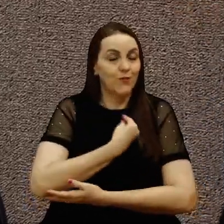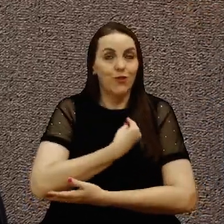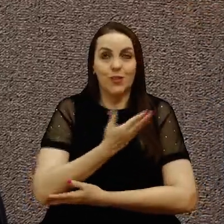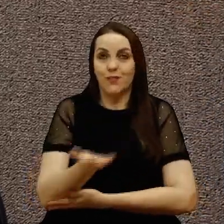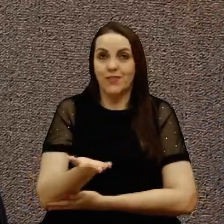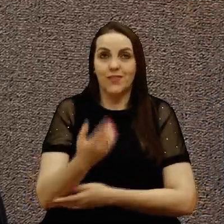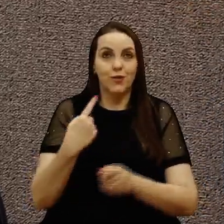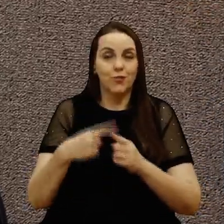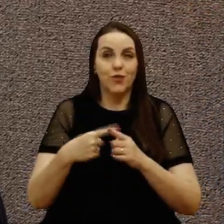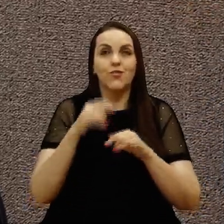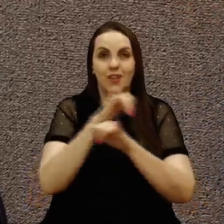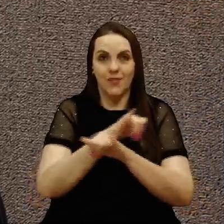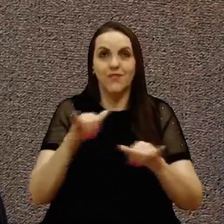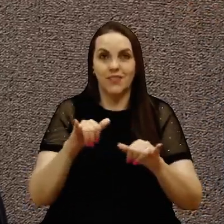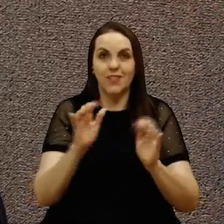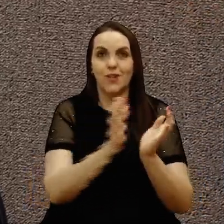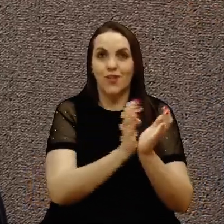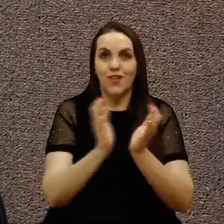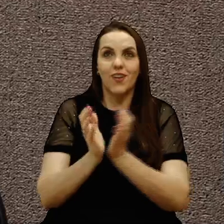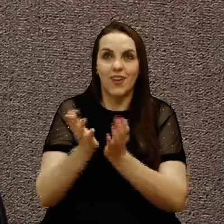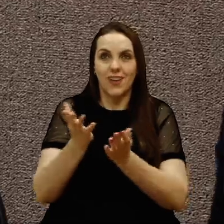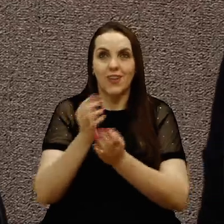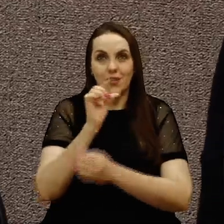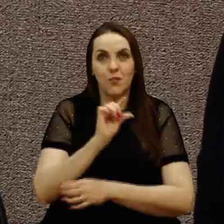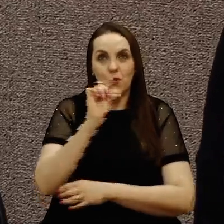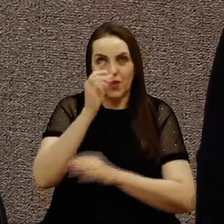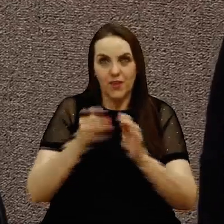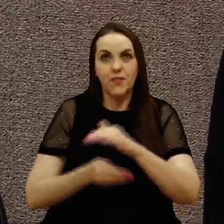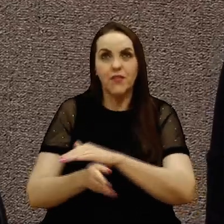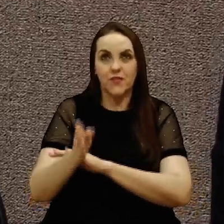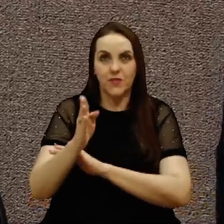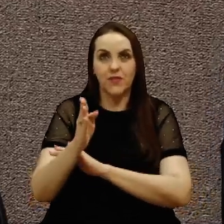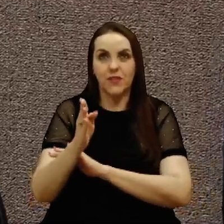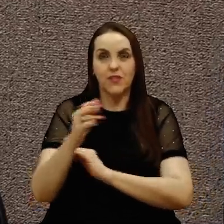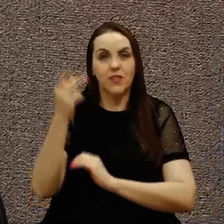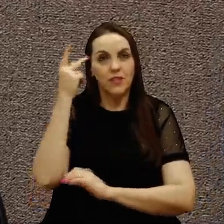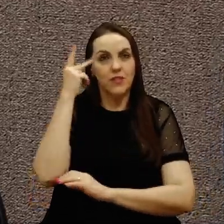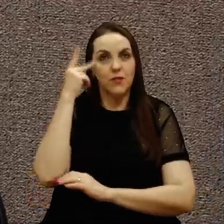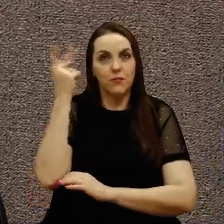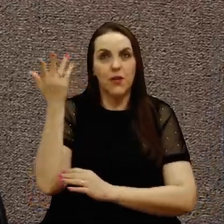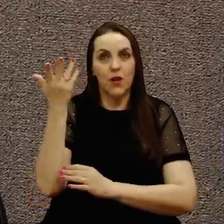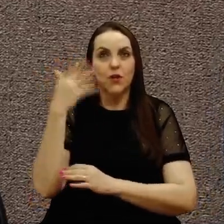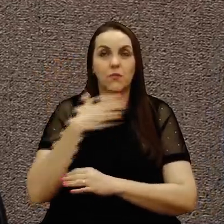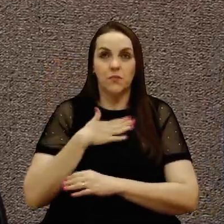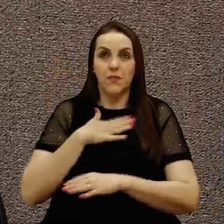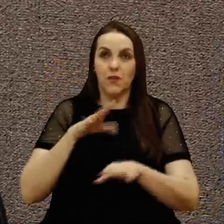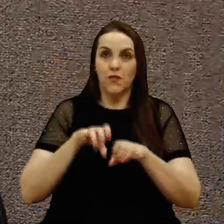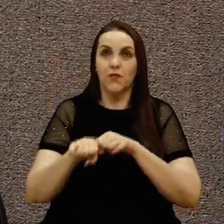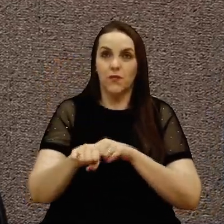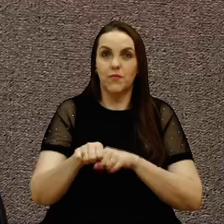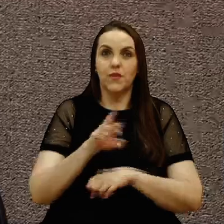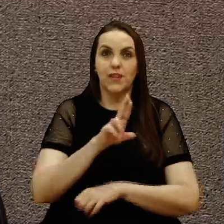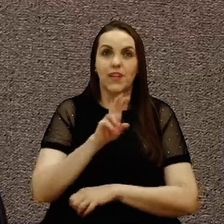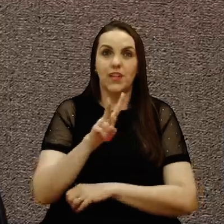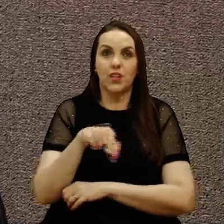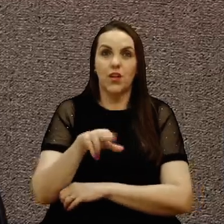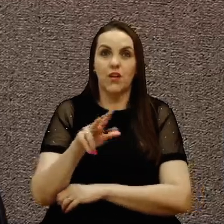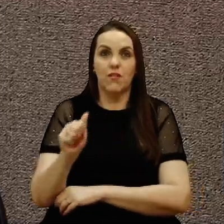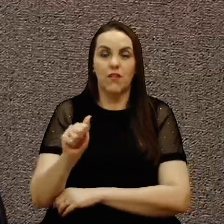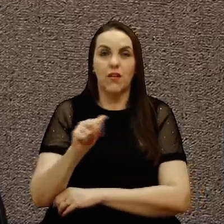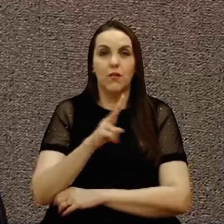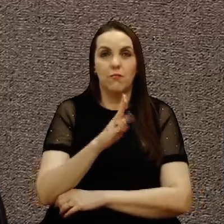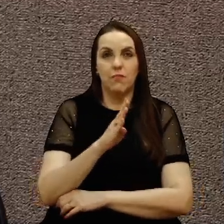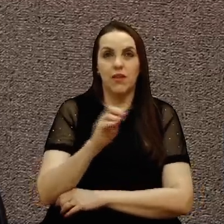porque já informei aqui aos colegas, inclusive, daqui a pouco saio em viagem para São Paulo para minha formatura do Renova BR,